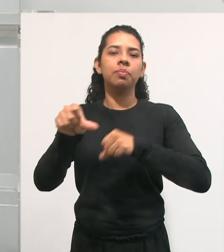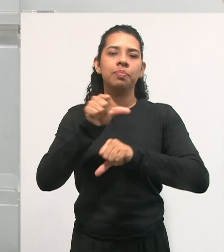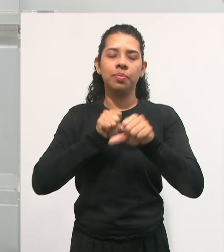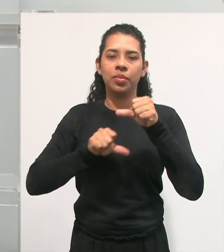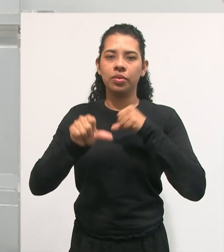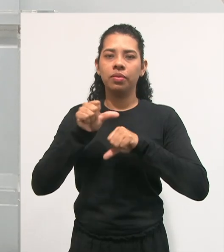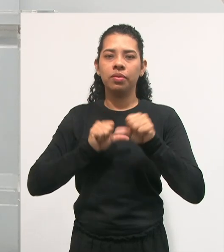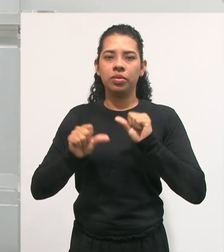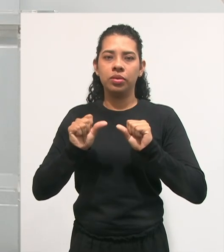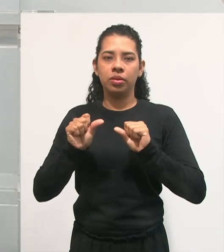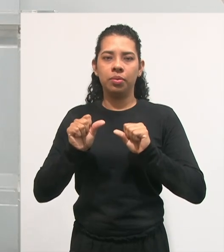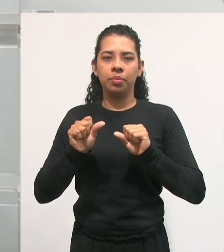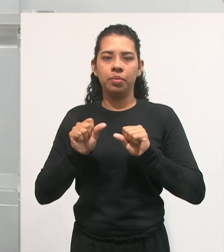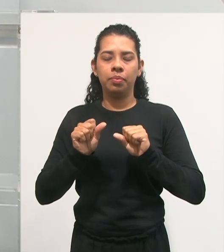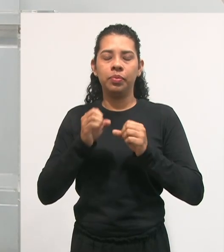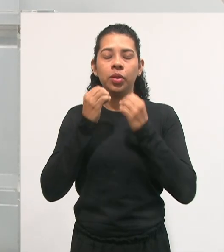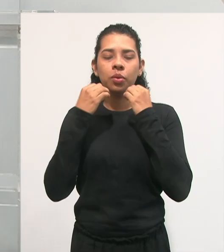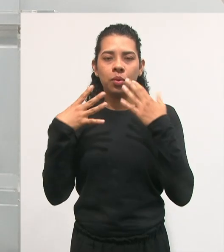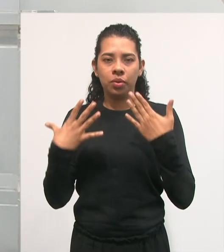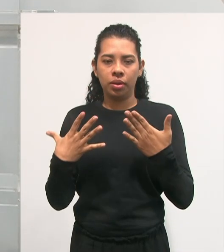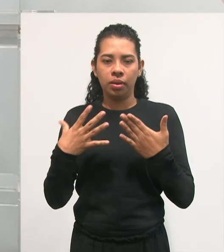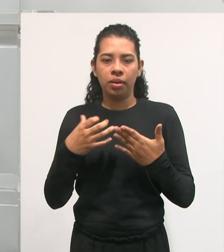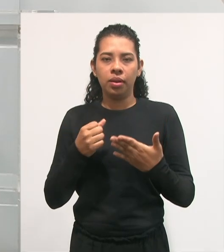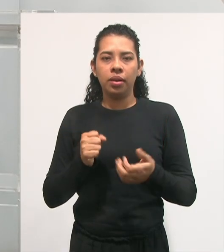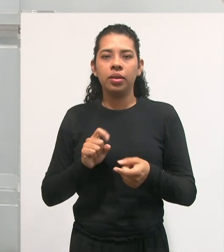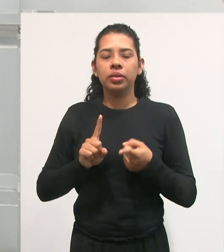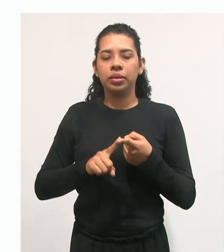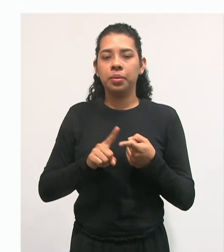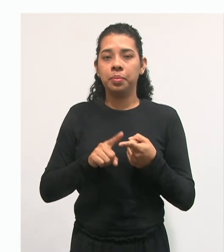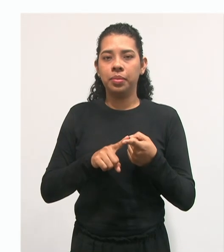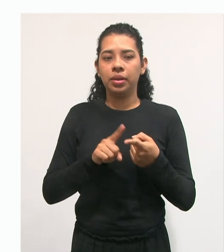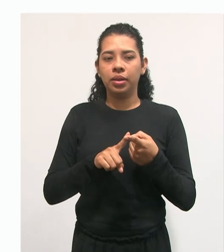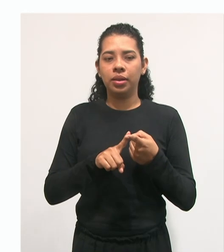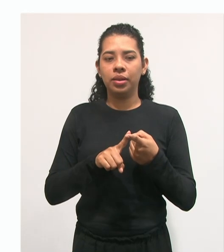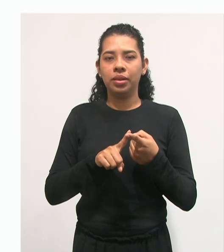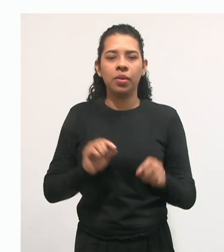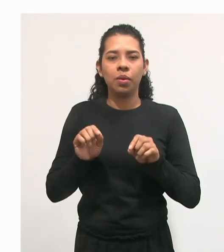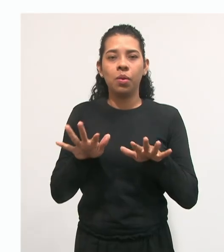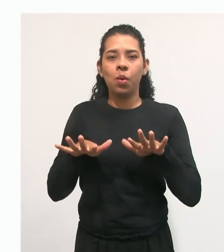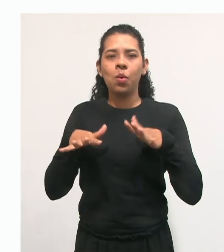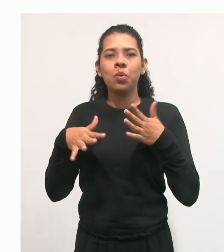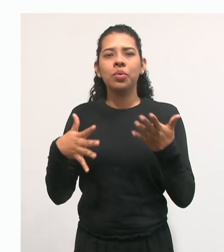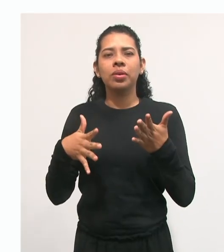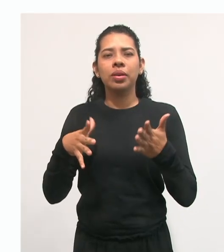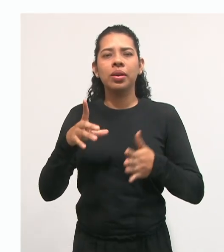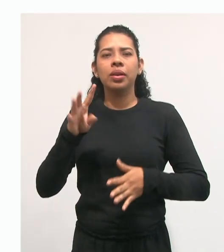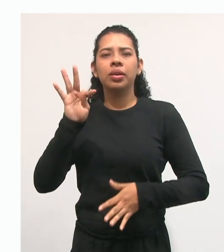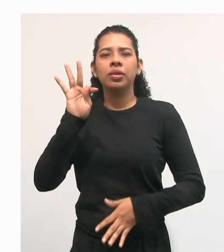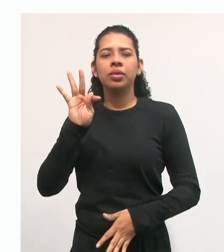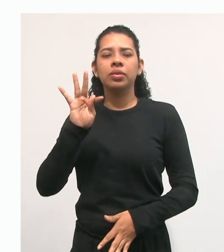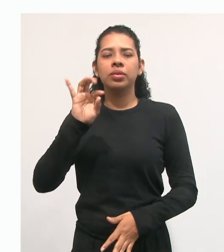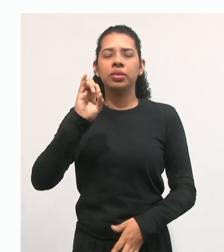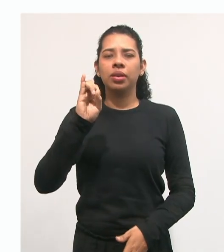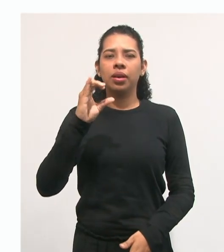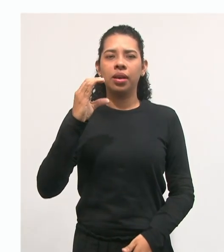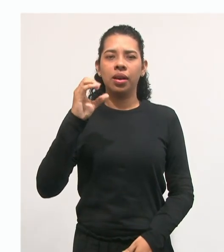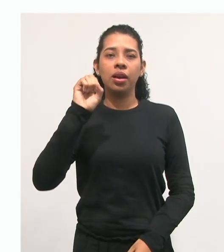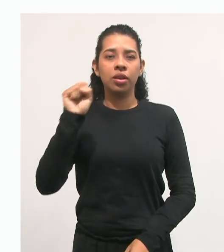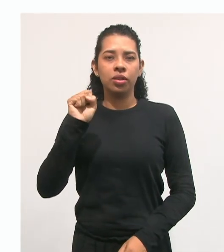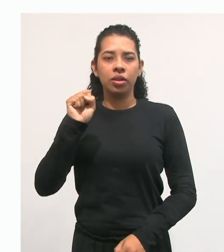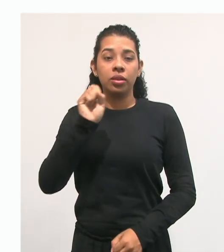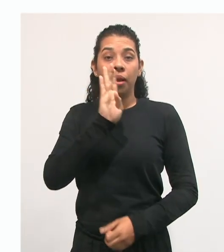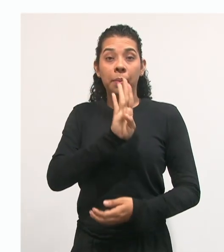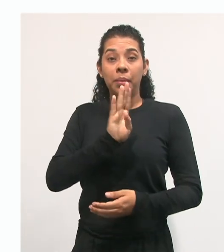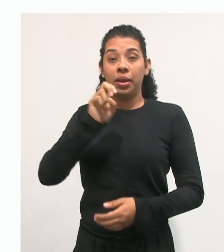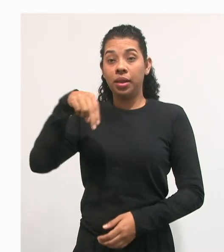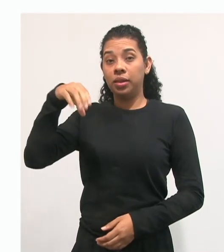modificação de sua própria realidade. Bom, além disso, o que é que diz, né, as TICs, a BNCC sobre